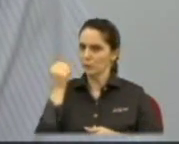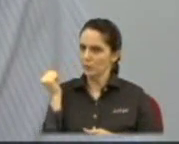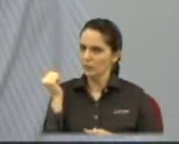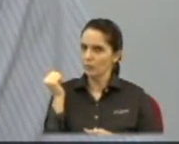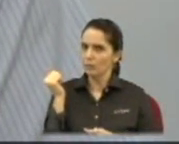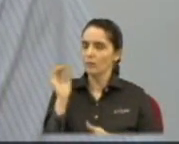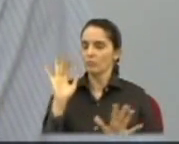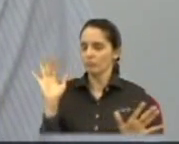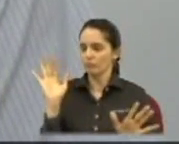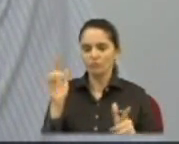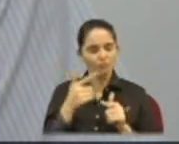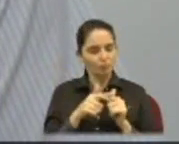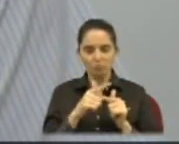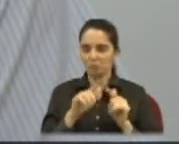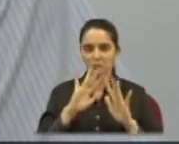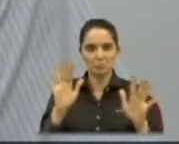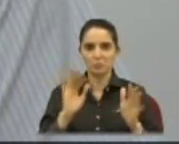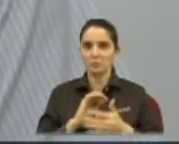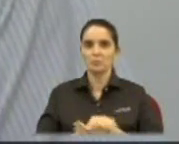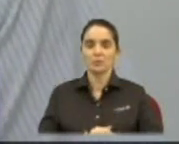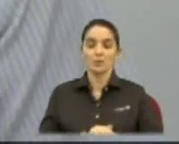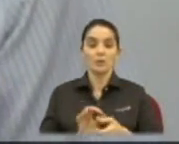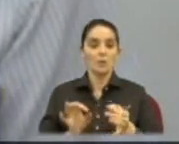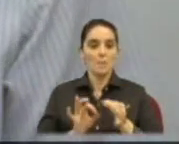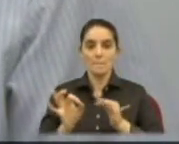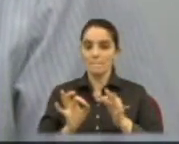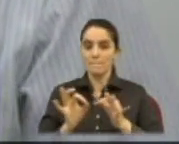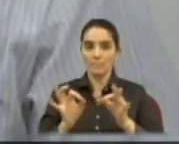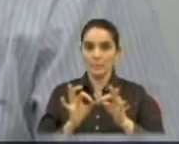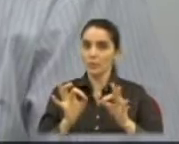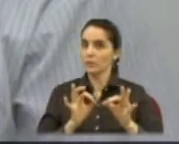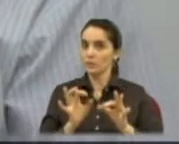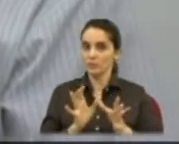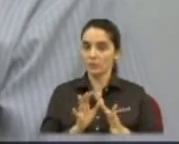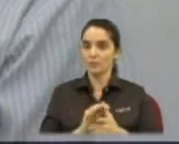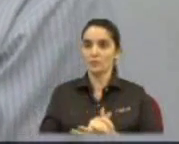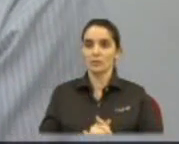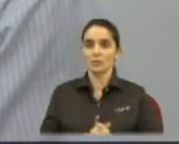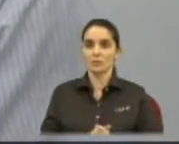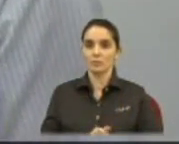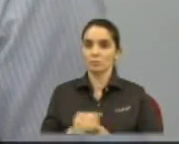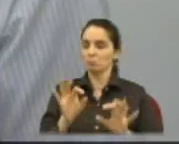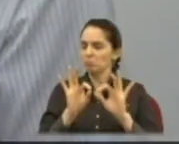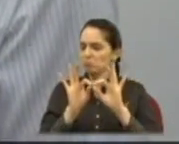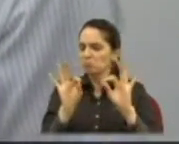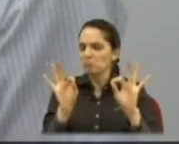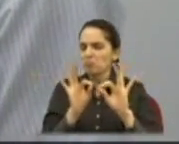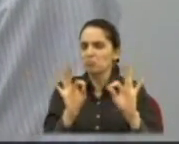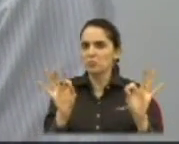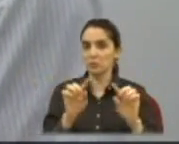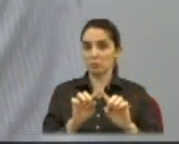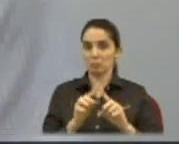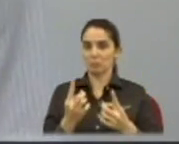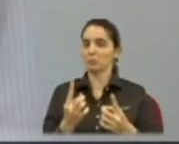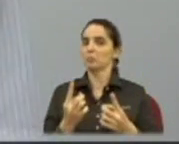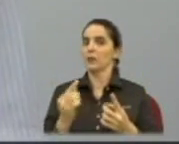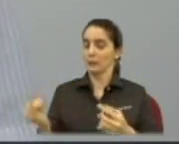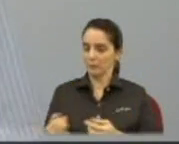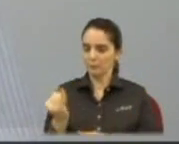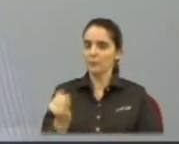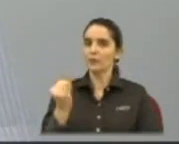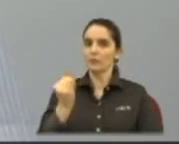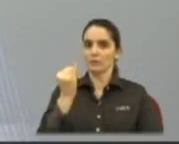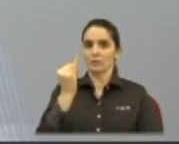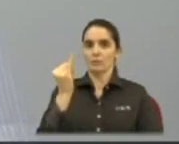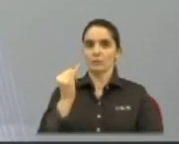dúvida, não tem problema nenhum. Bom, sobre o projeto, esse projeto é um projeto simples, mas que tem uma eficiência